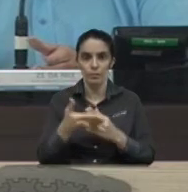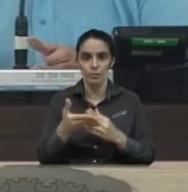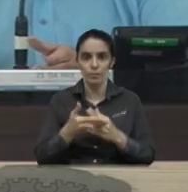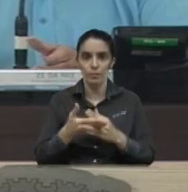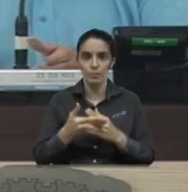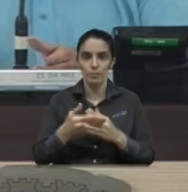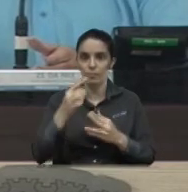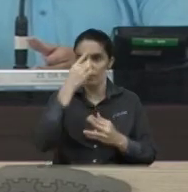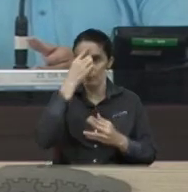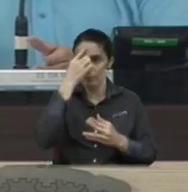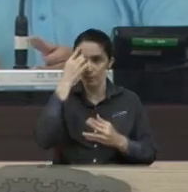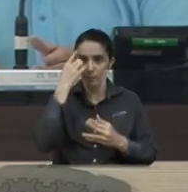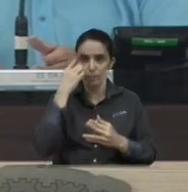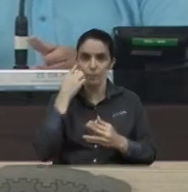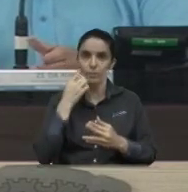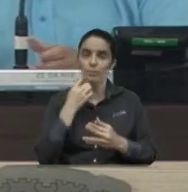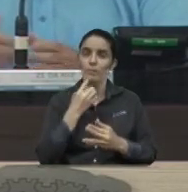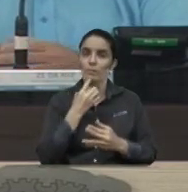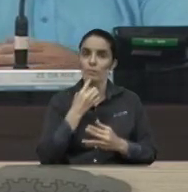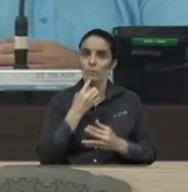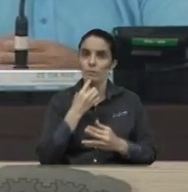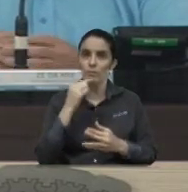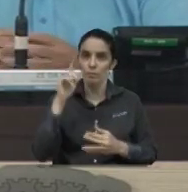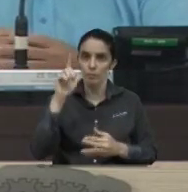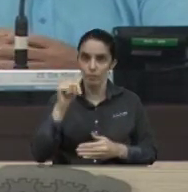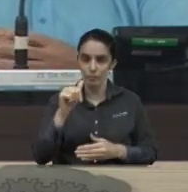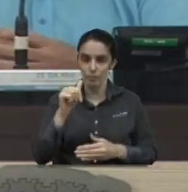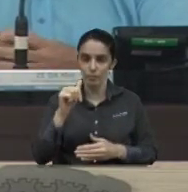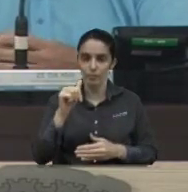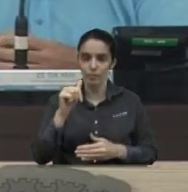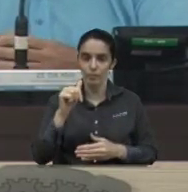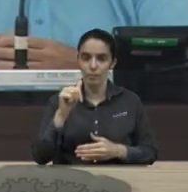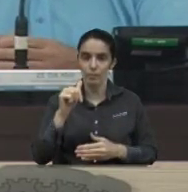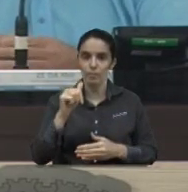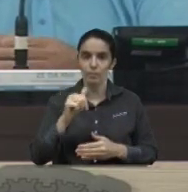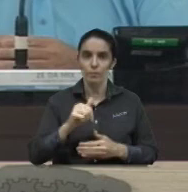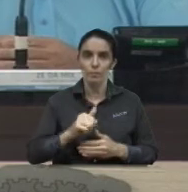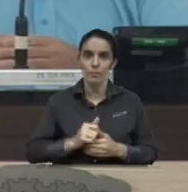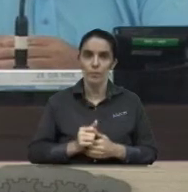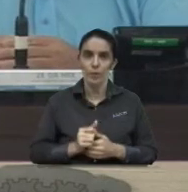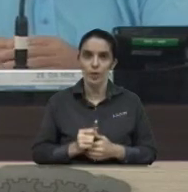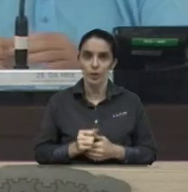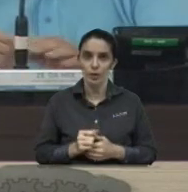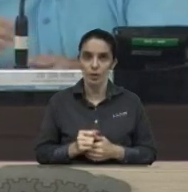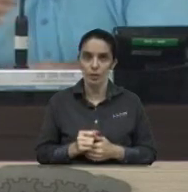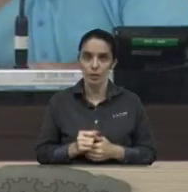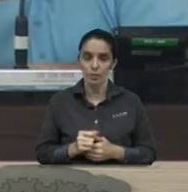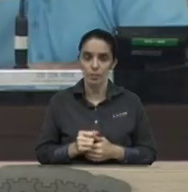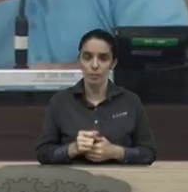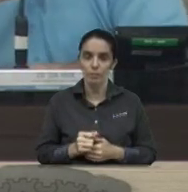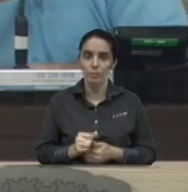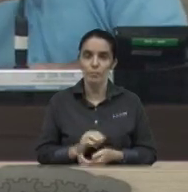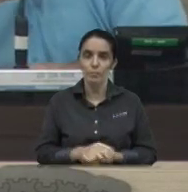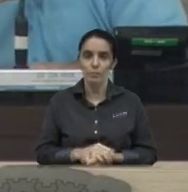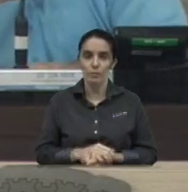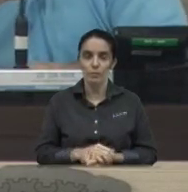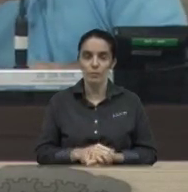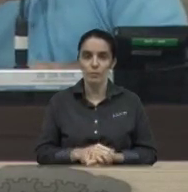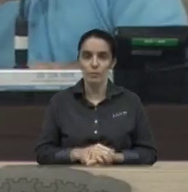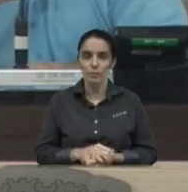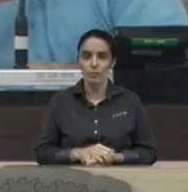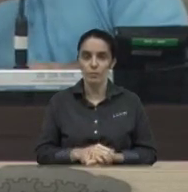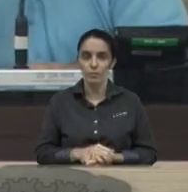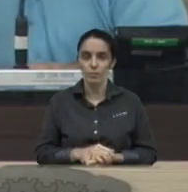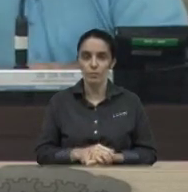de 30 minutos. A ordem do dia será comandada pela vice-presidente. Questão de ordem, Costa. presidente. Questão de ordem.